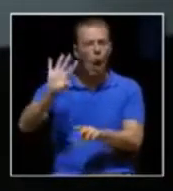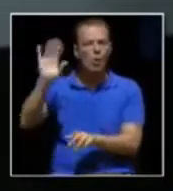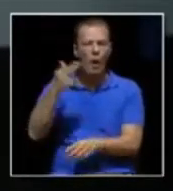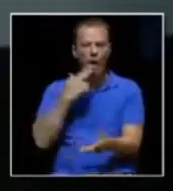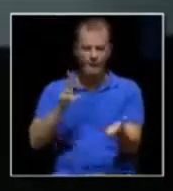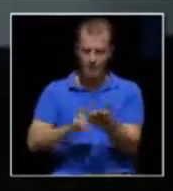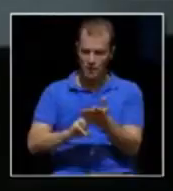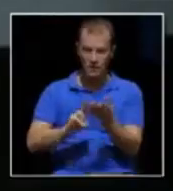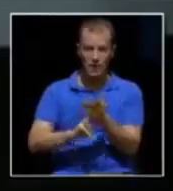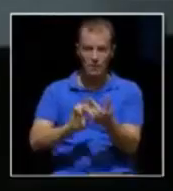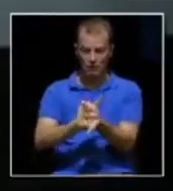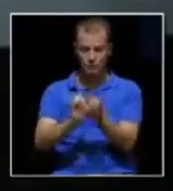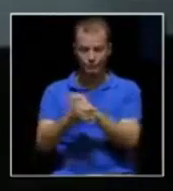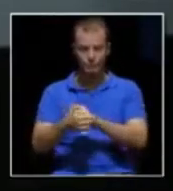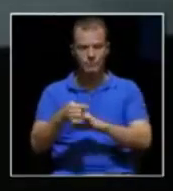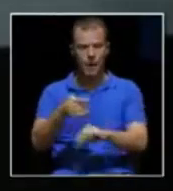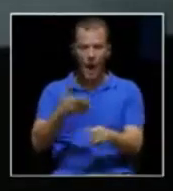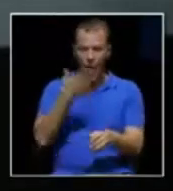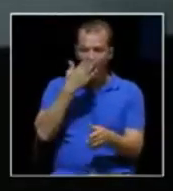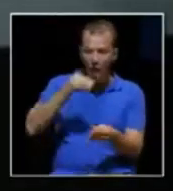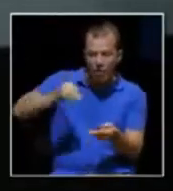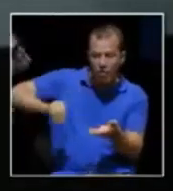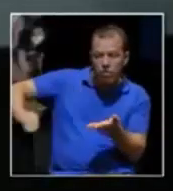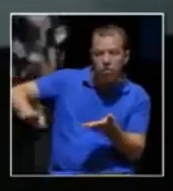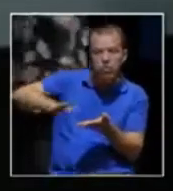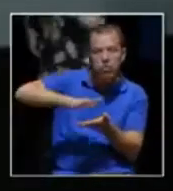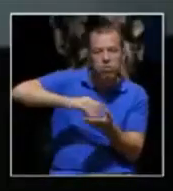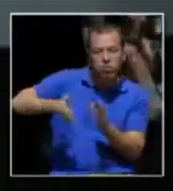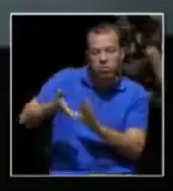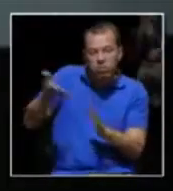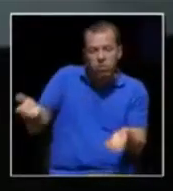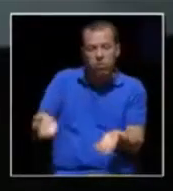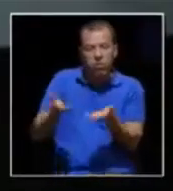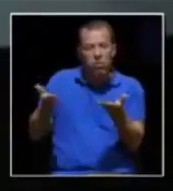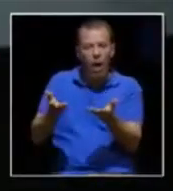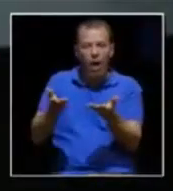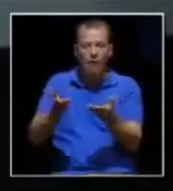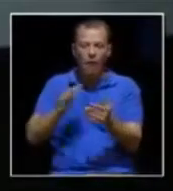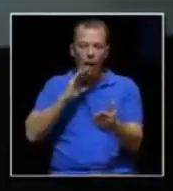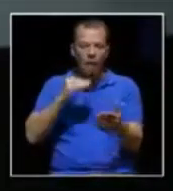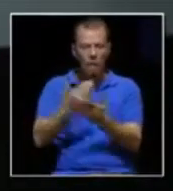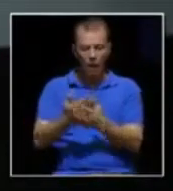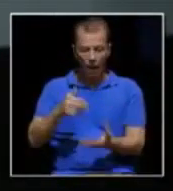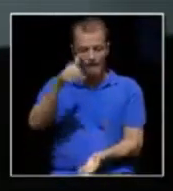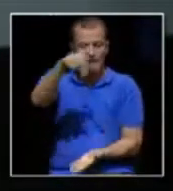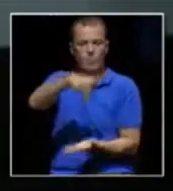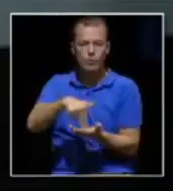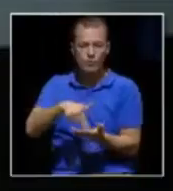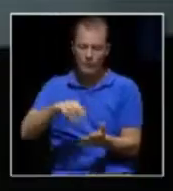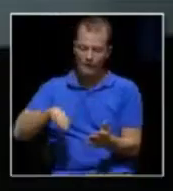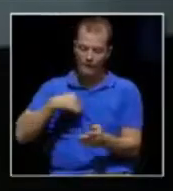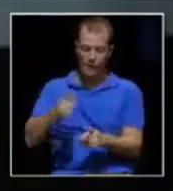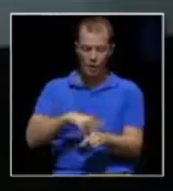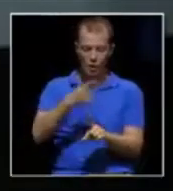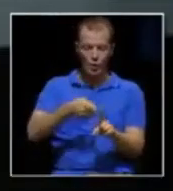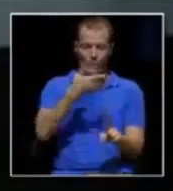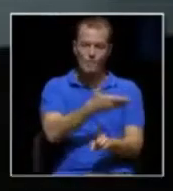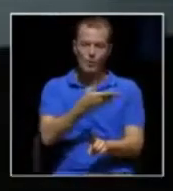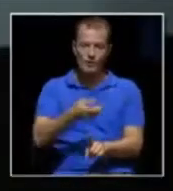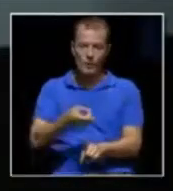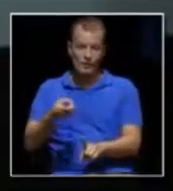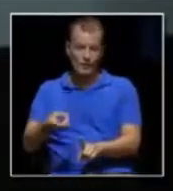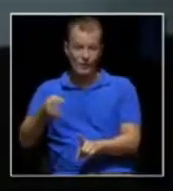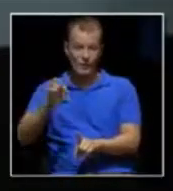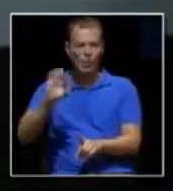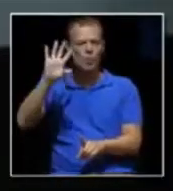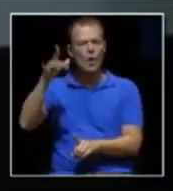realidade, apenas foram descontaminados à superfície, remete-nos para a posição dos Verdes já em 1998,